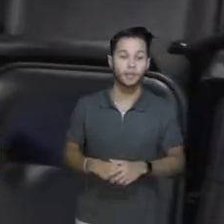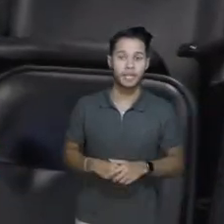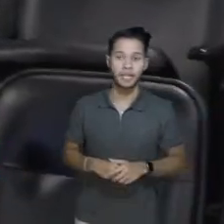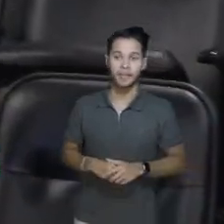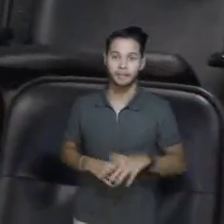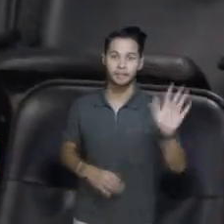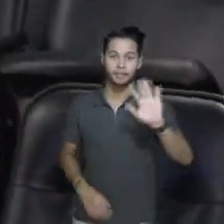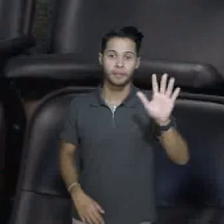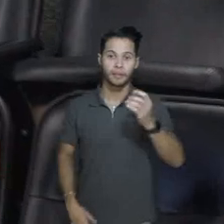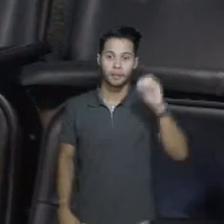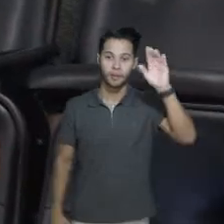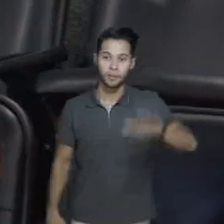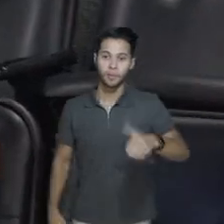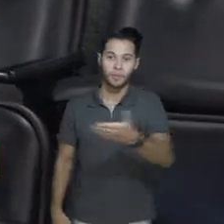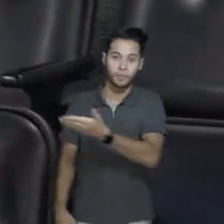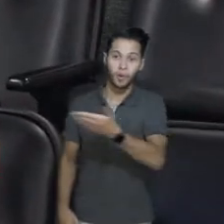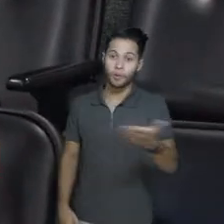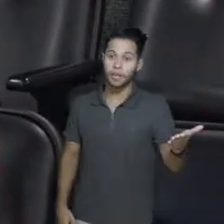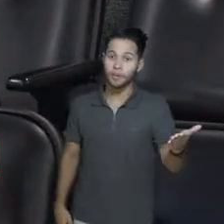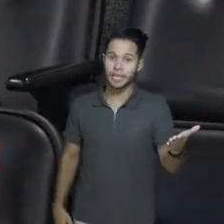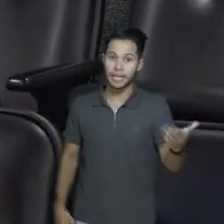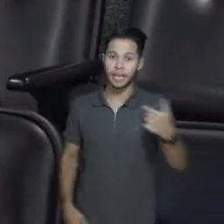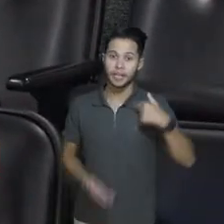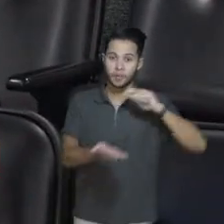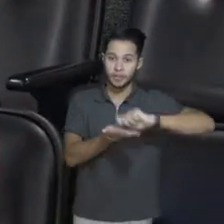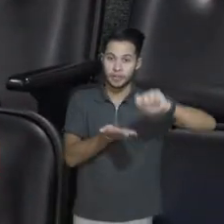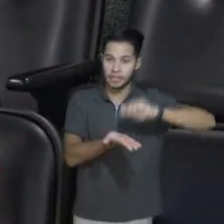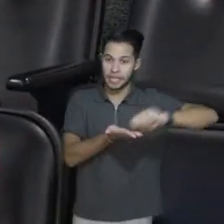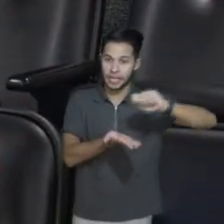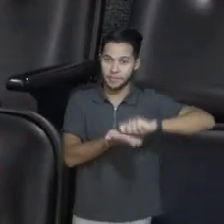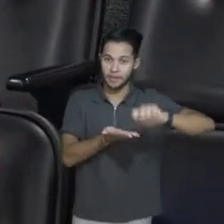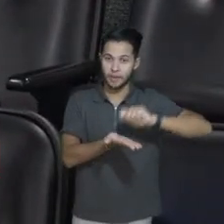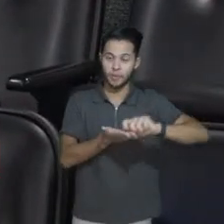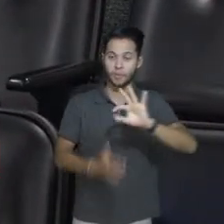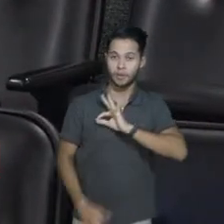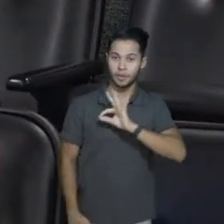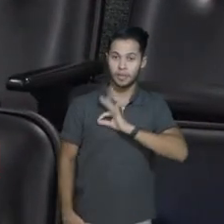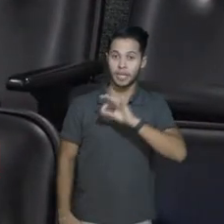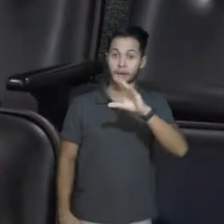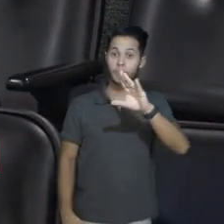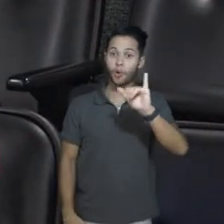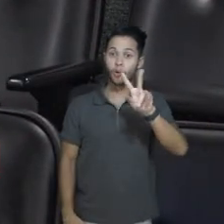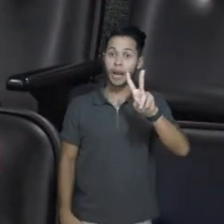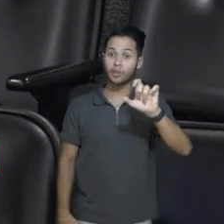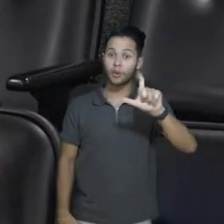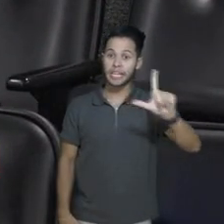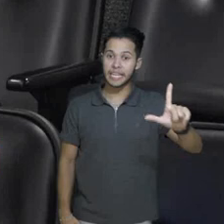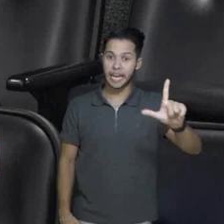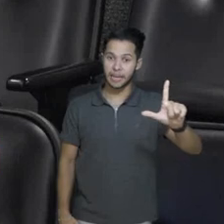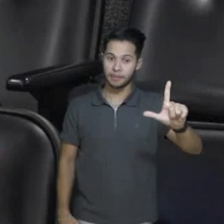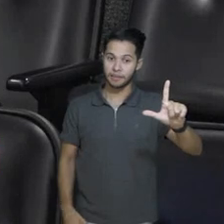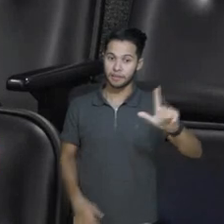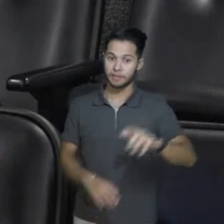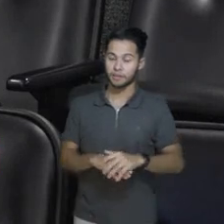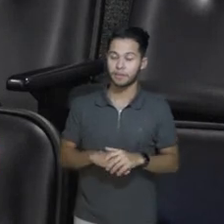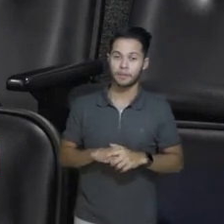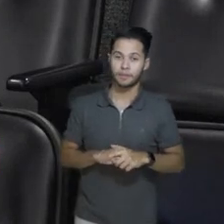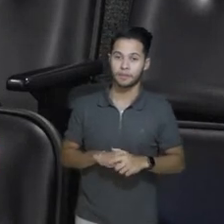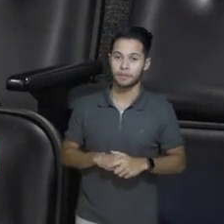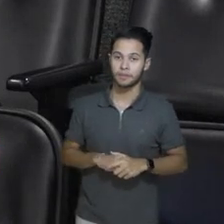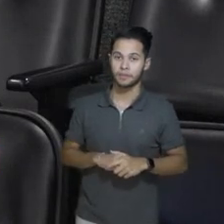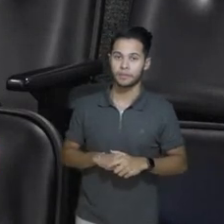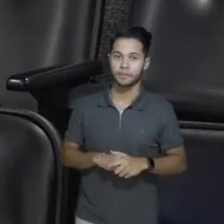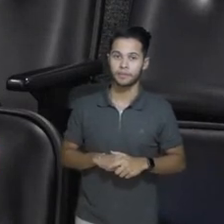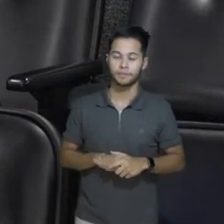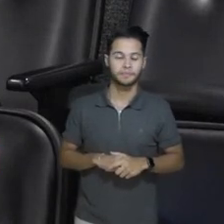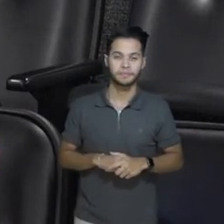Vieira sou escrivão de polícia civil presidente dos sindicatos policiais f de Santa Catarina a corrupção a gente tem